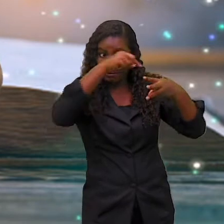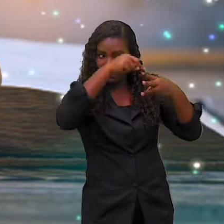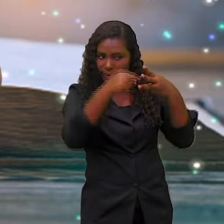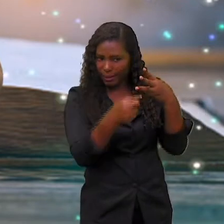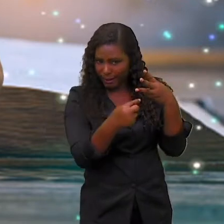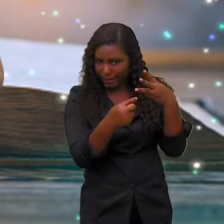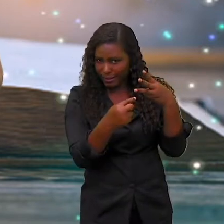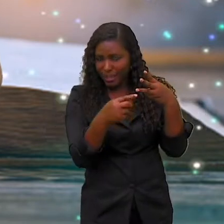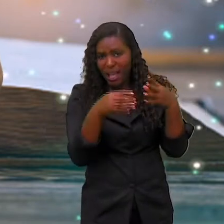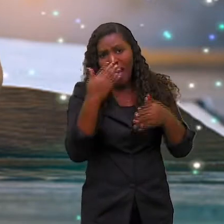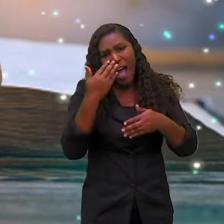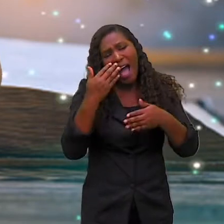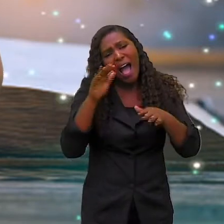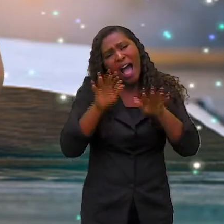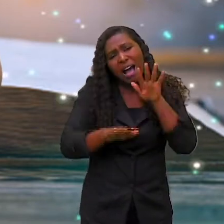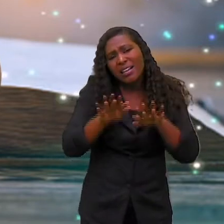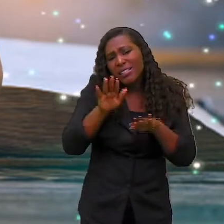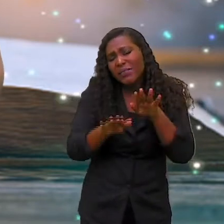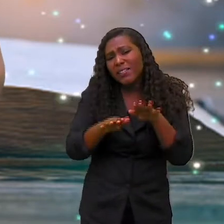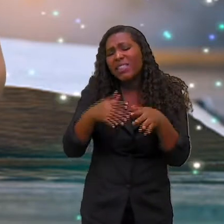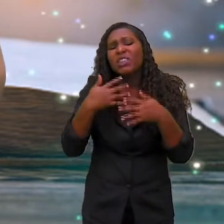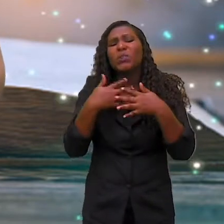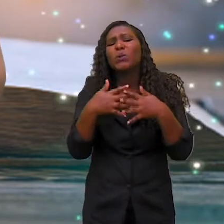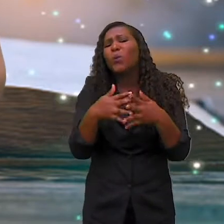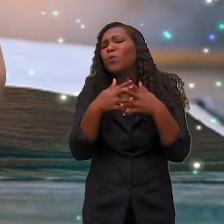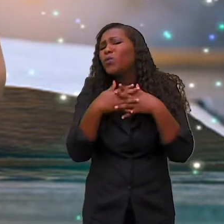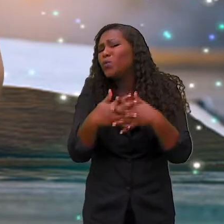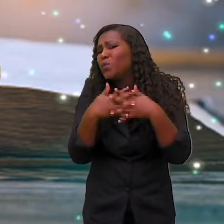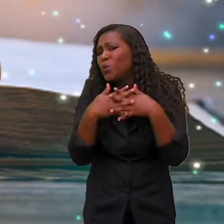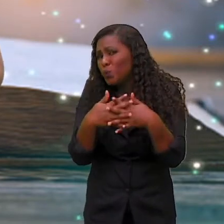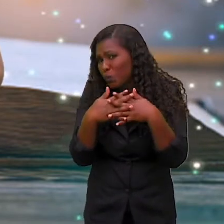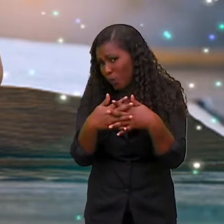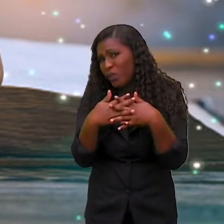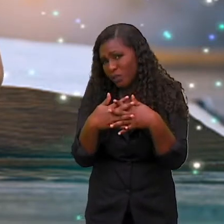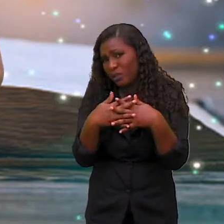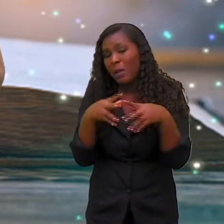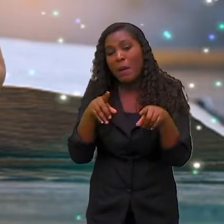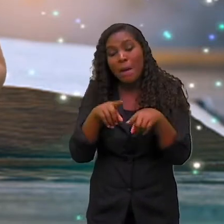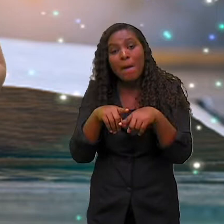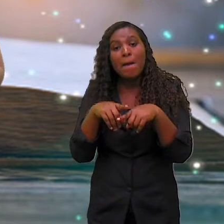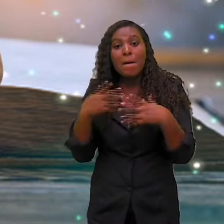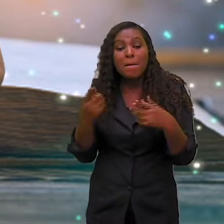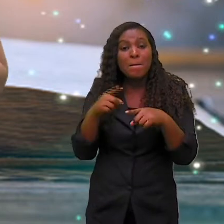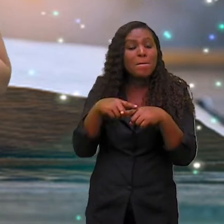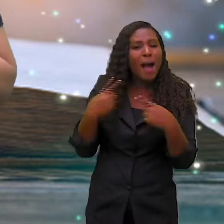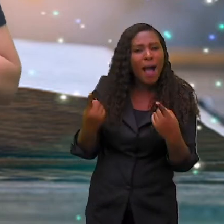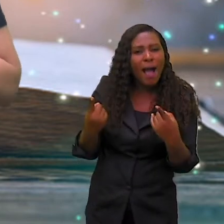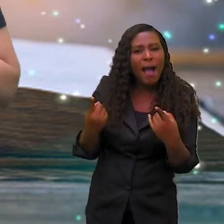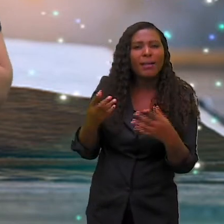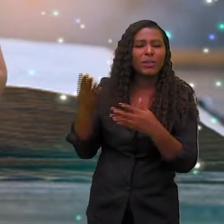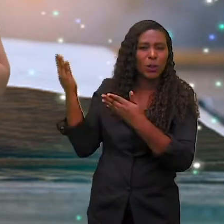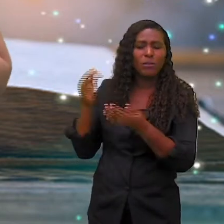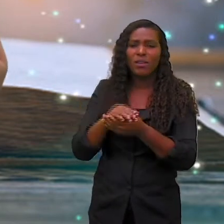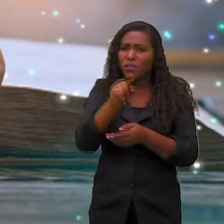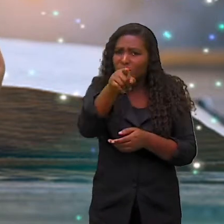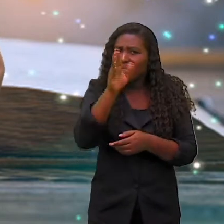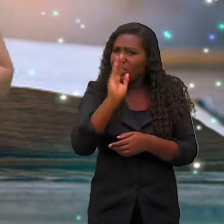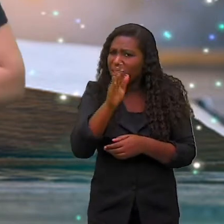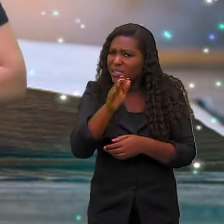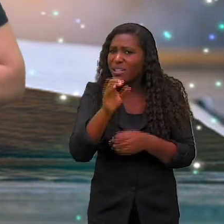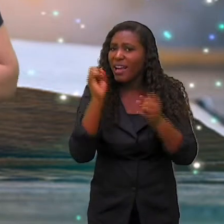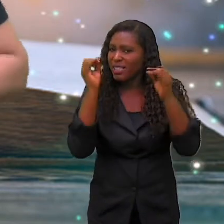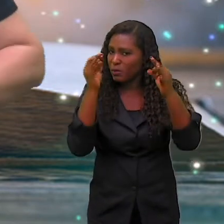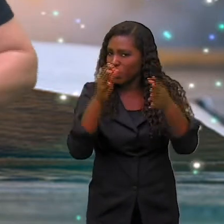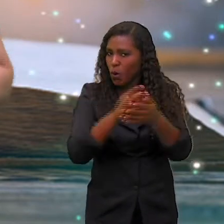confundindo aqui, né? A cabeça de vocês, estudantes. Quem já ouviu a sua professora linda